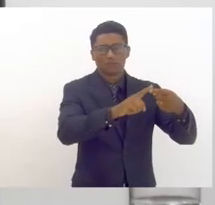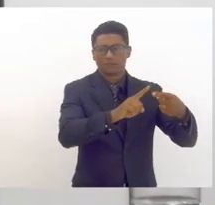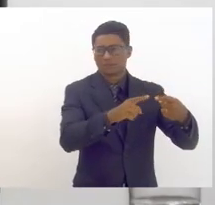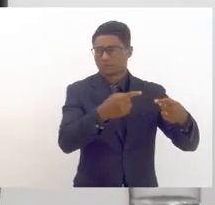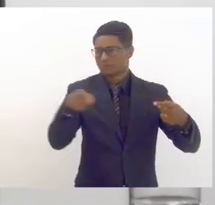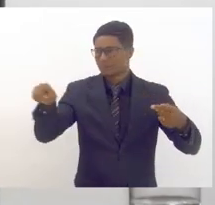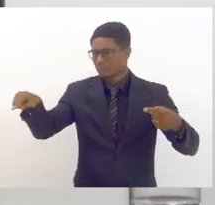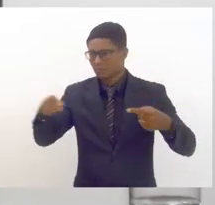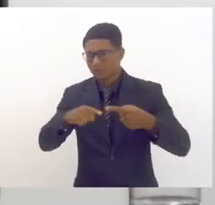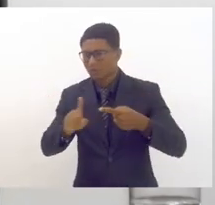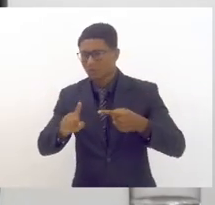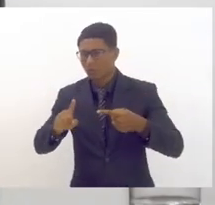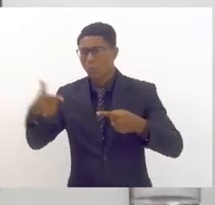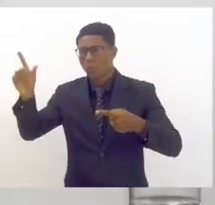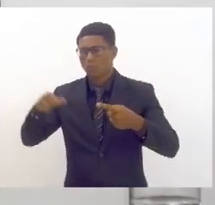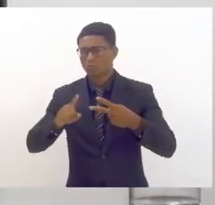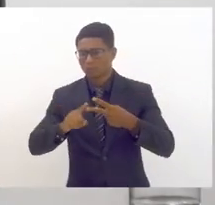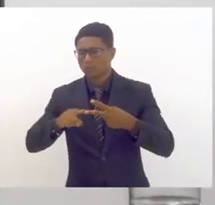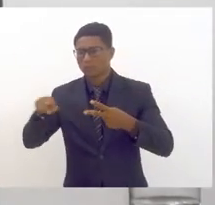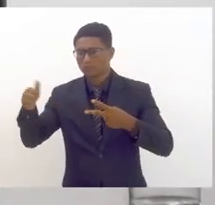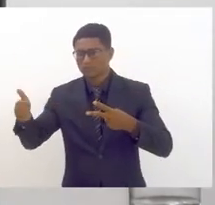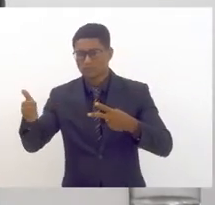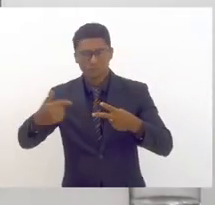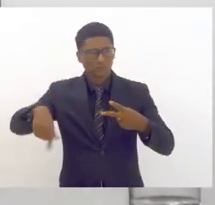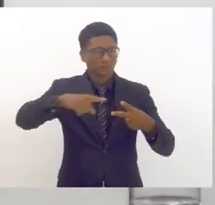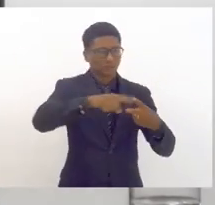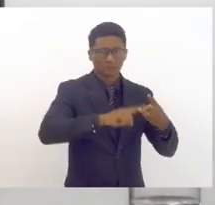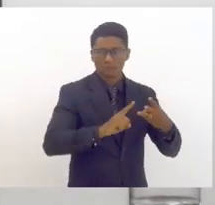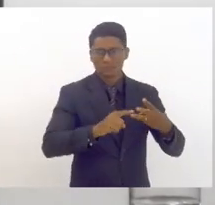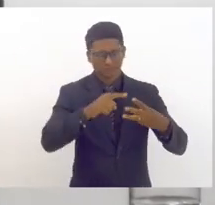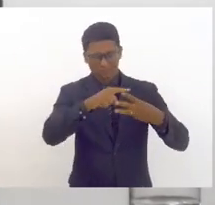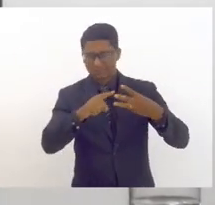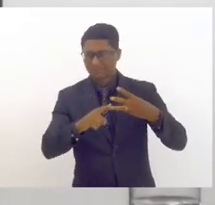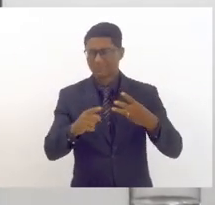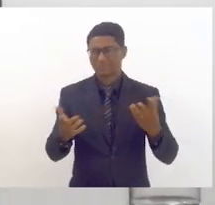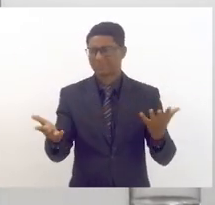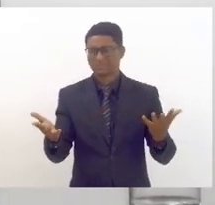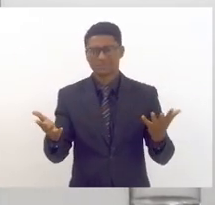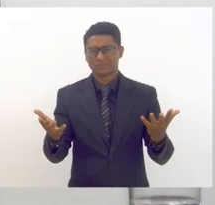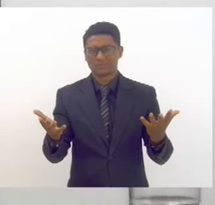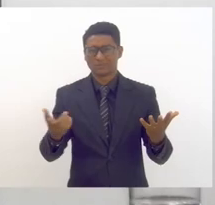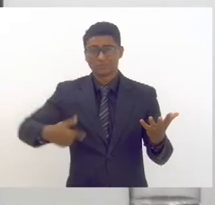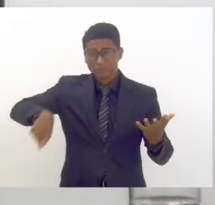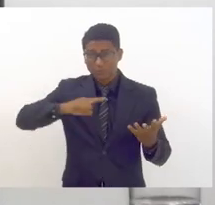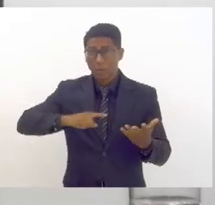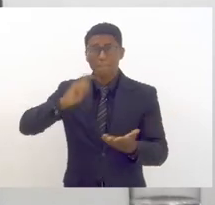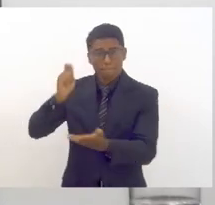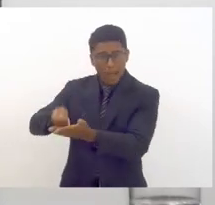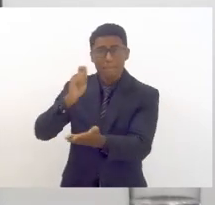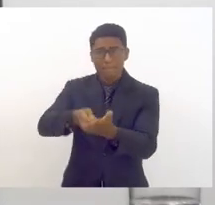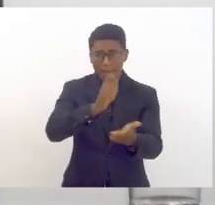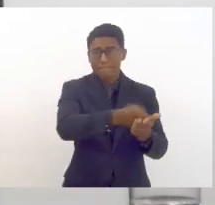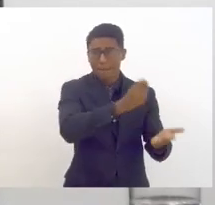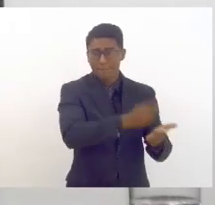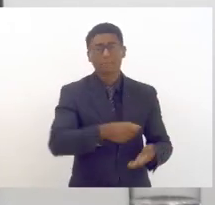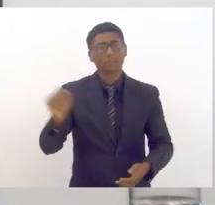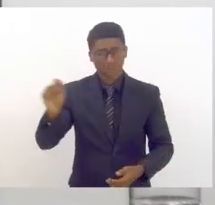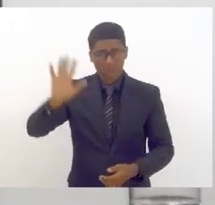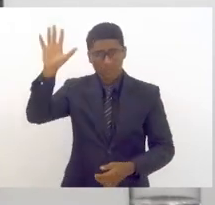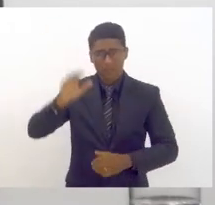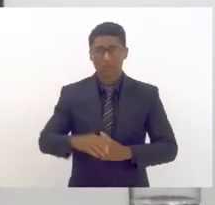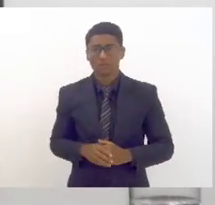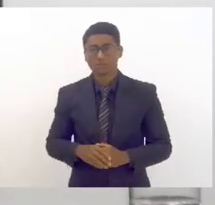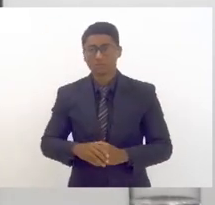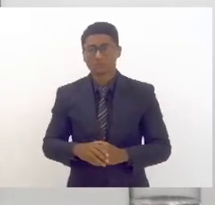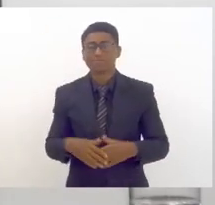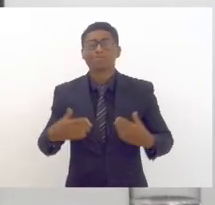E a gente paga uma conta cara. Isso aqui, eu duvido, se fosse o governo subsidiar